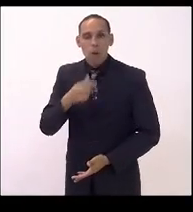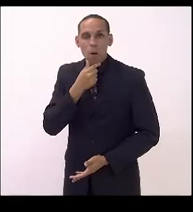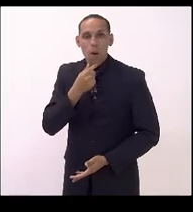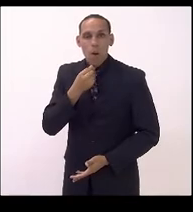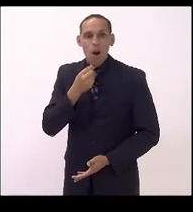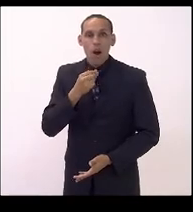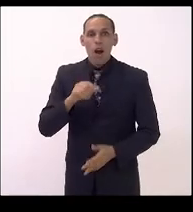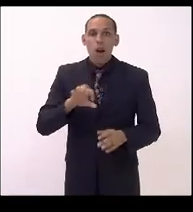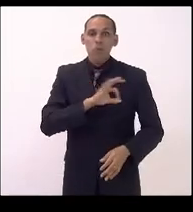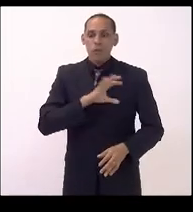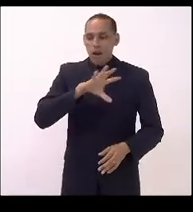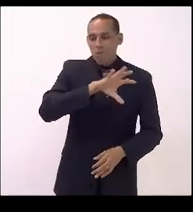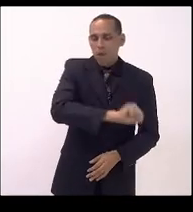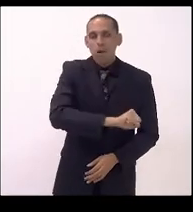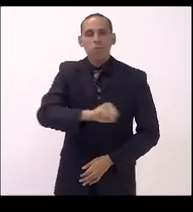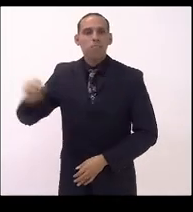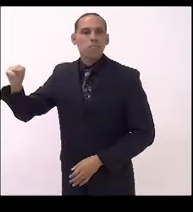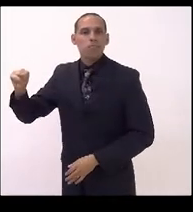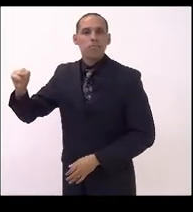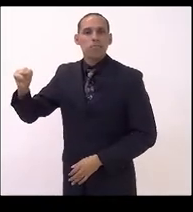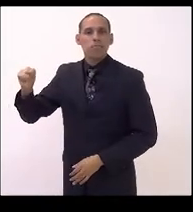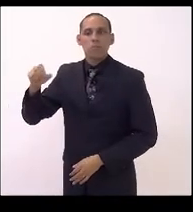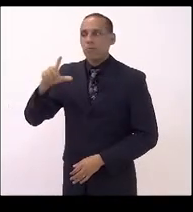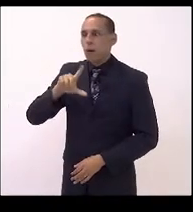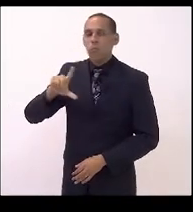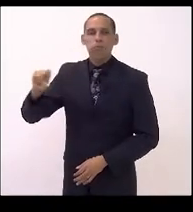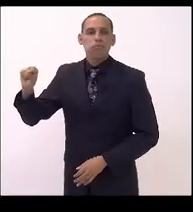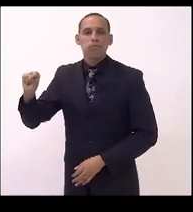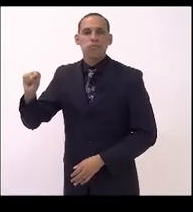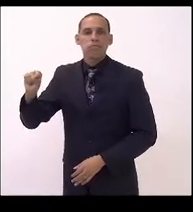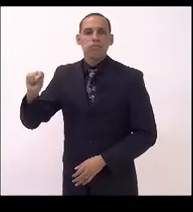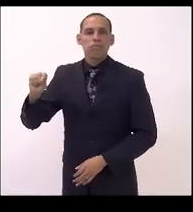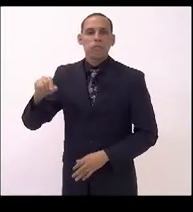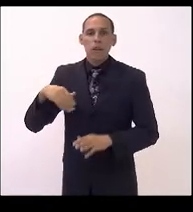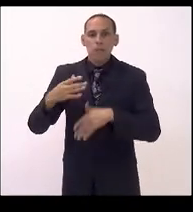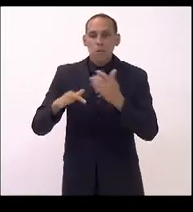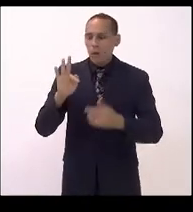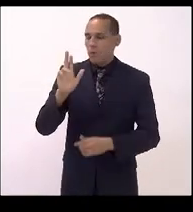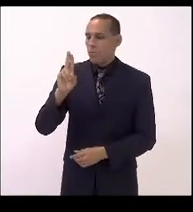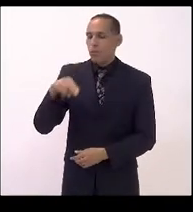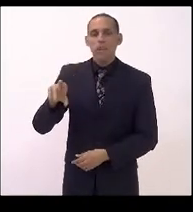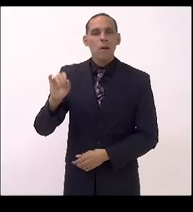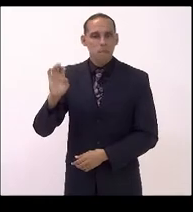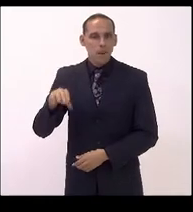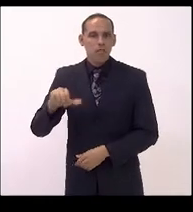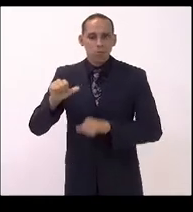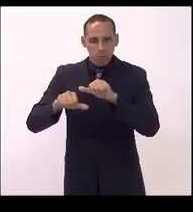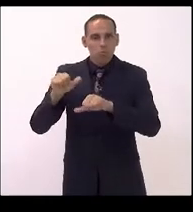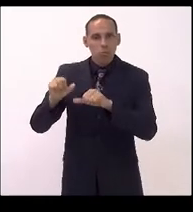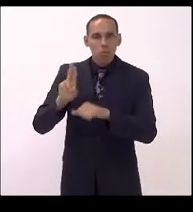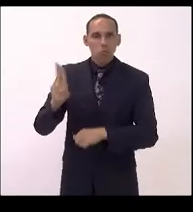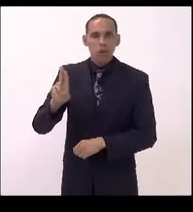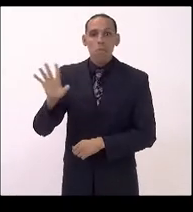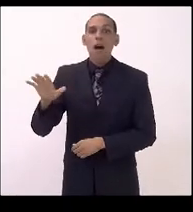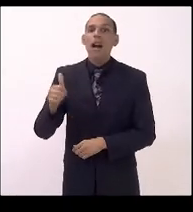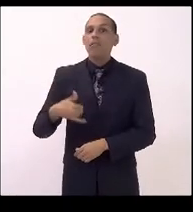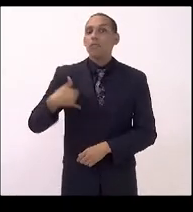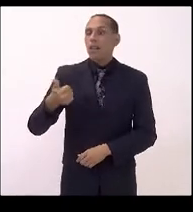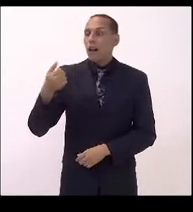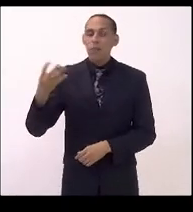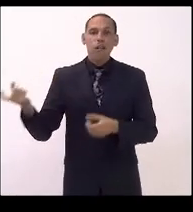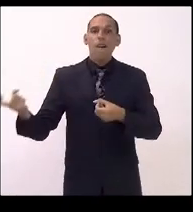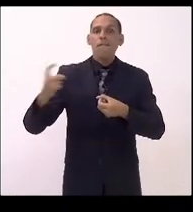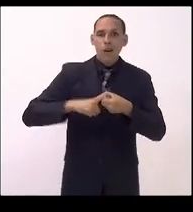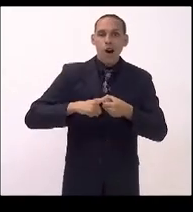polícia, é colocada no SAM, depois, posteriormente, virou FUNABEM. E quando ele tinha 14 anos, ele volta ali